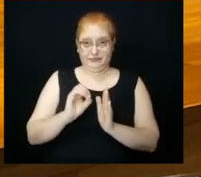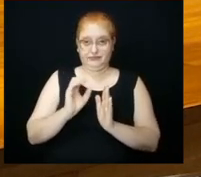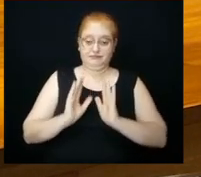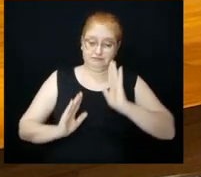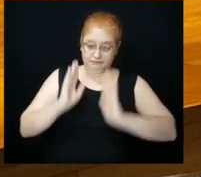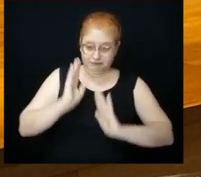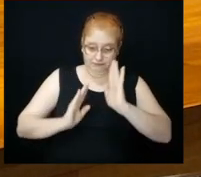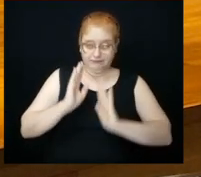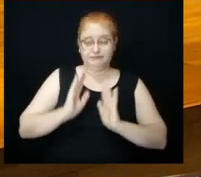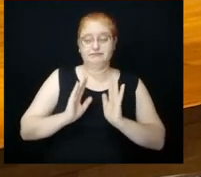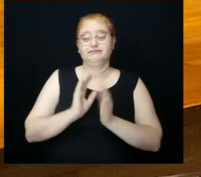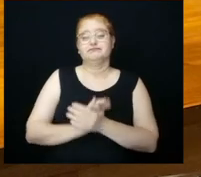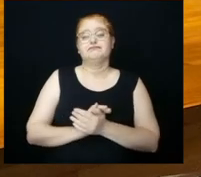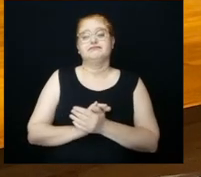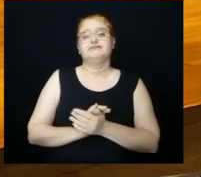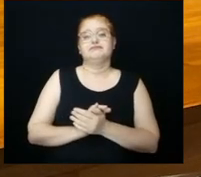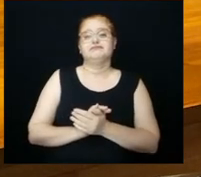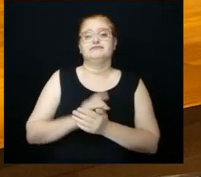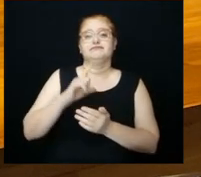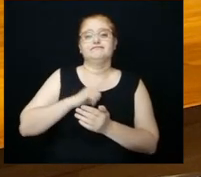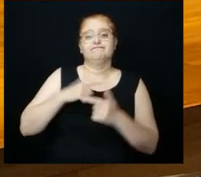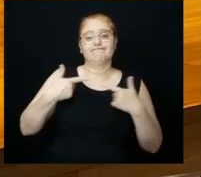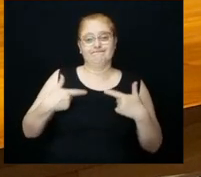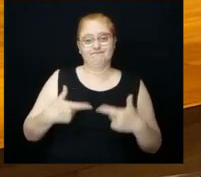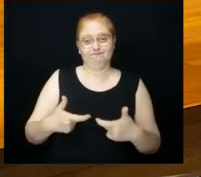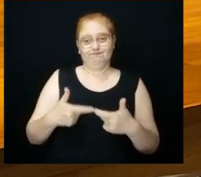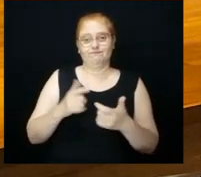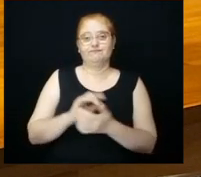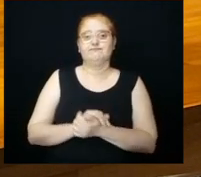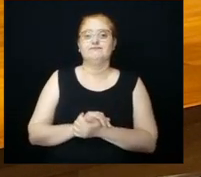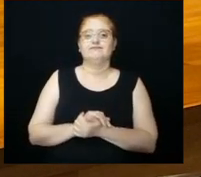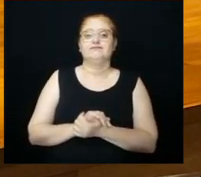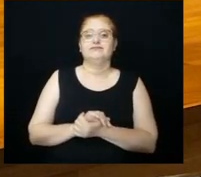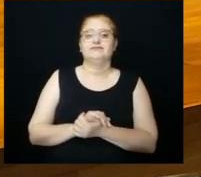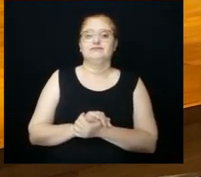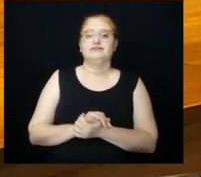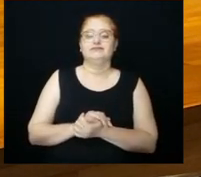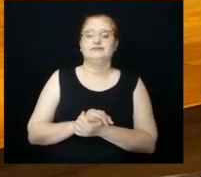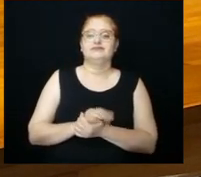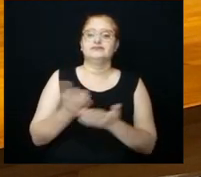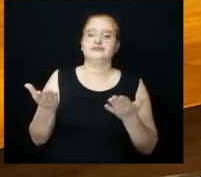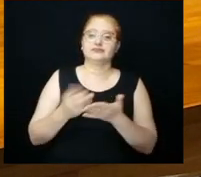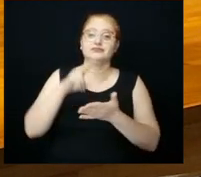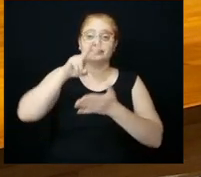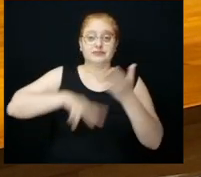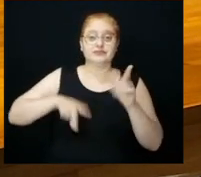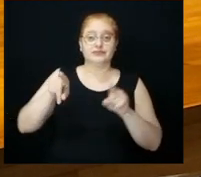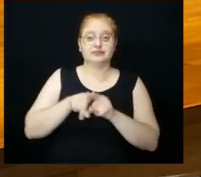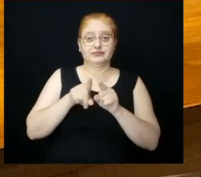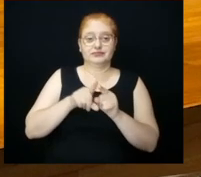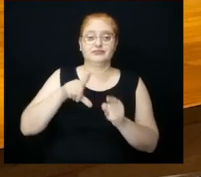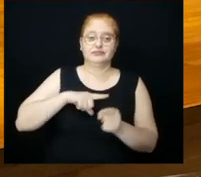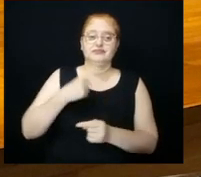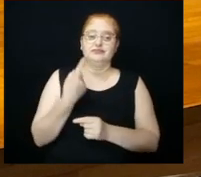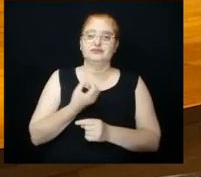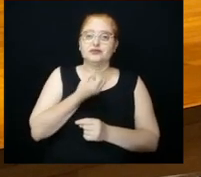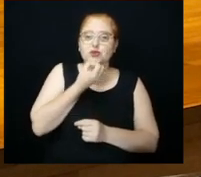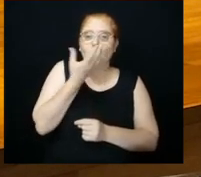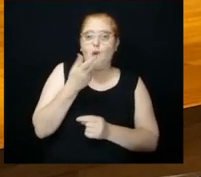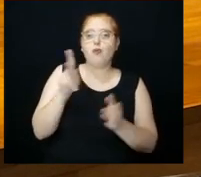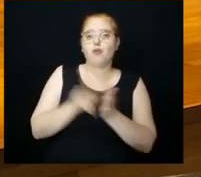desse período bastante conflituado. A gente pode passar para a leitura, eu trouxe também um dos contos